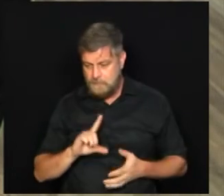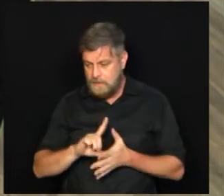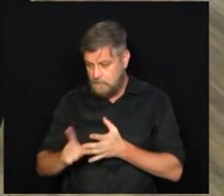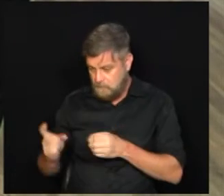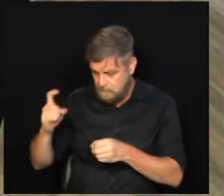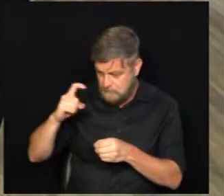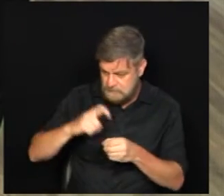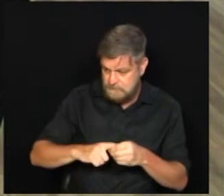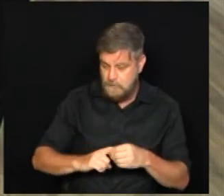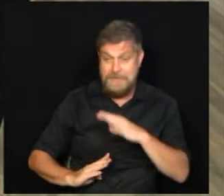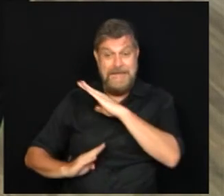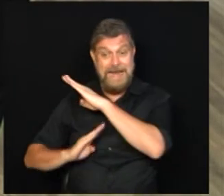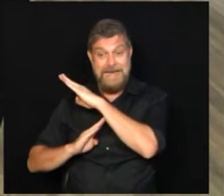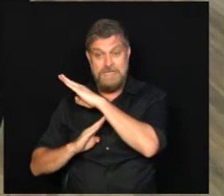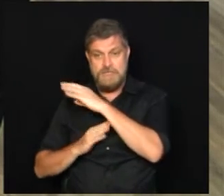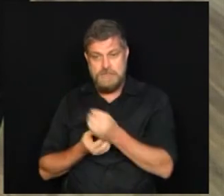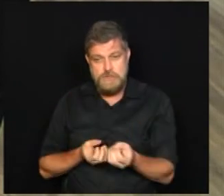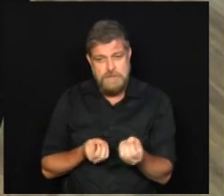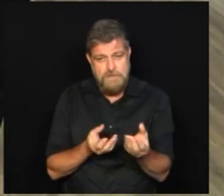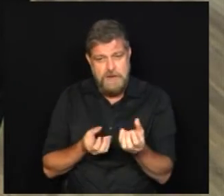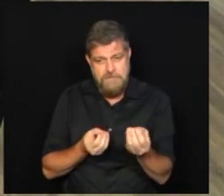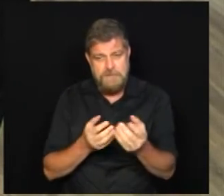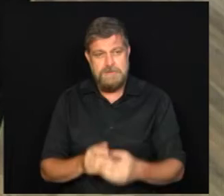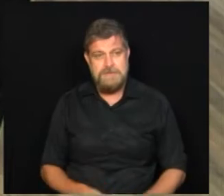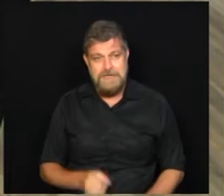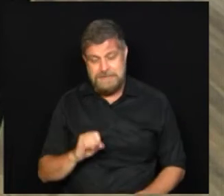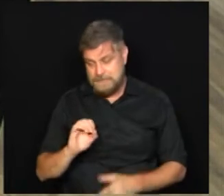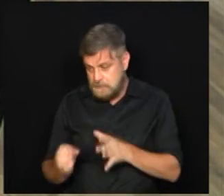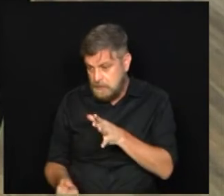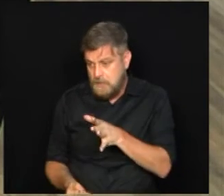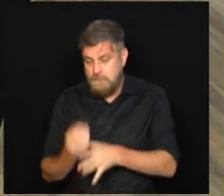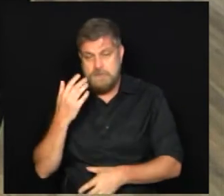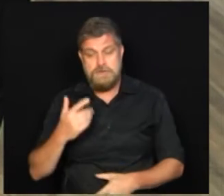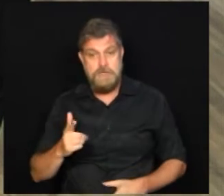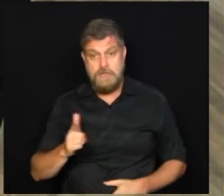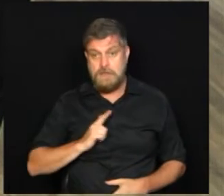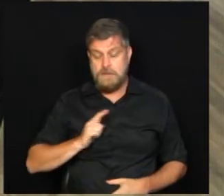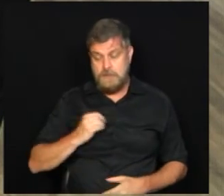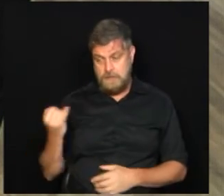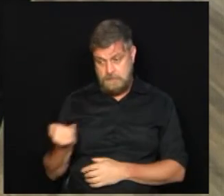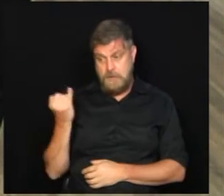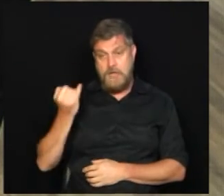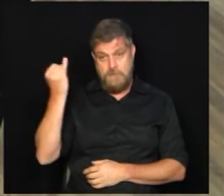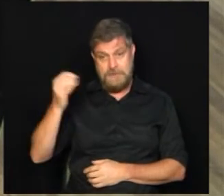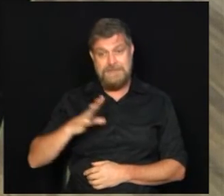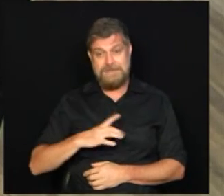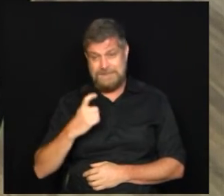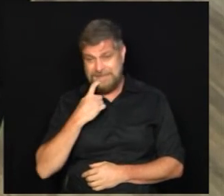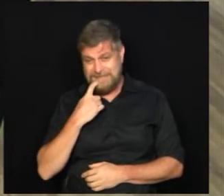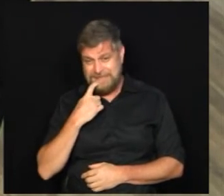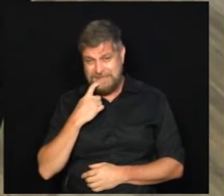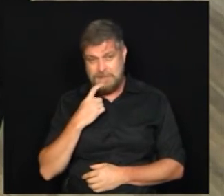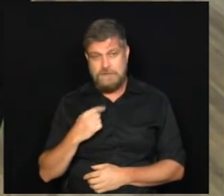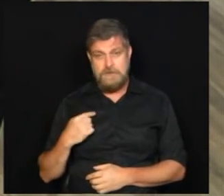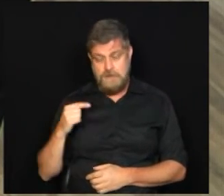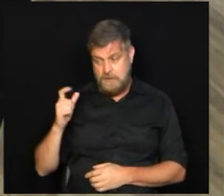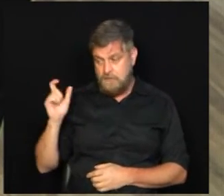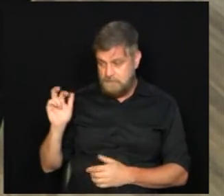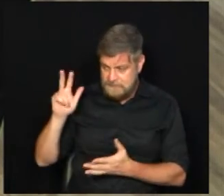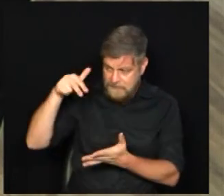volta daqui a pouco com as notícias do legislativo e se acontecer mais alguma coisa de importante na nossa cidade na metrópole